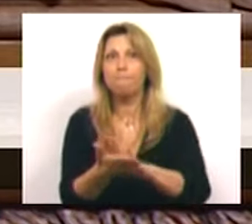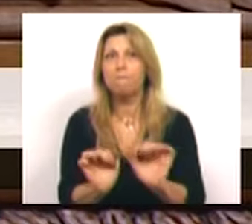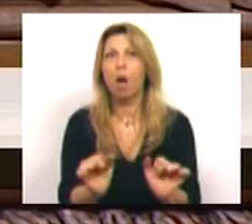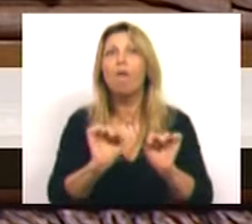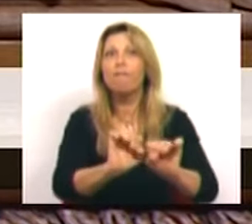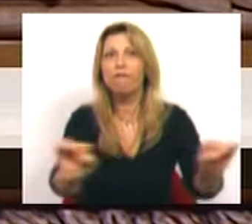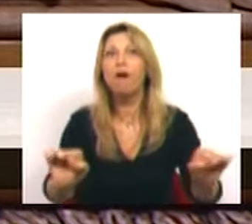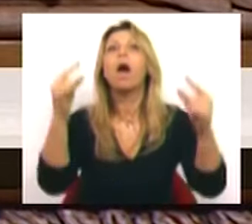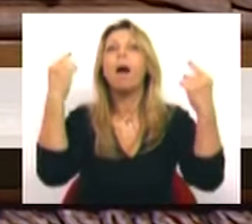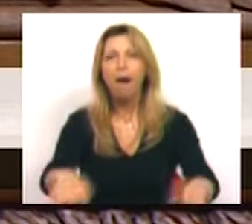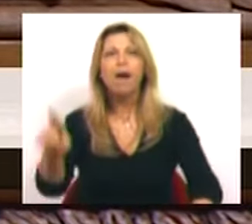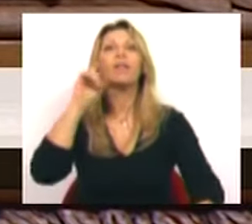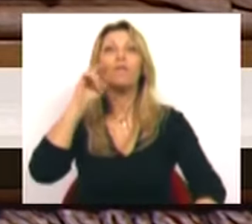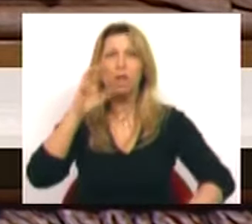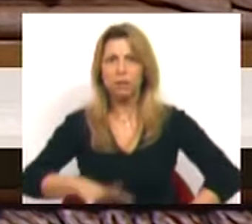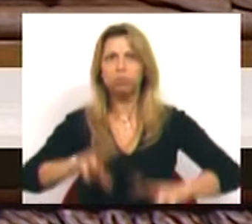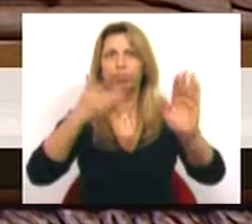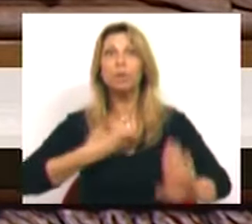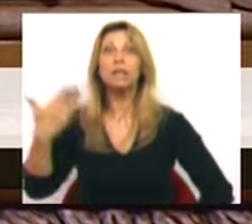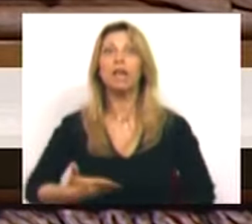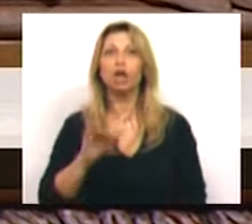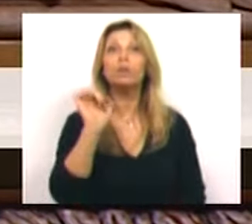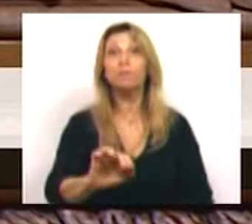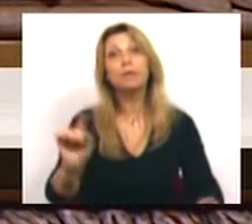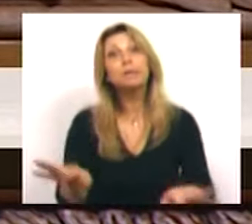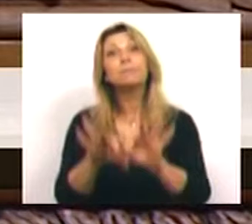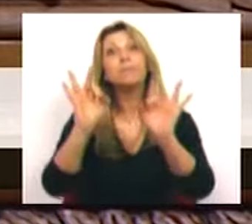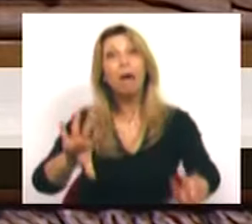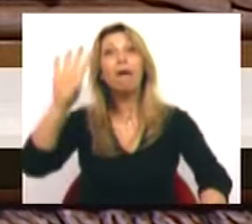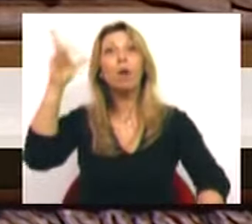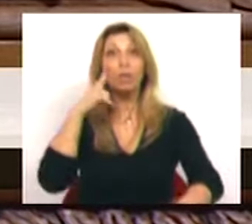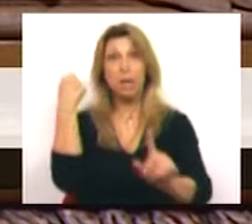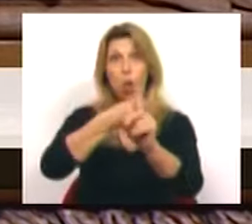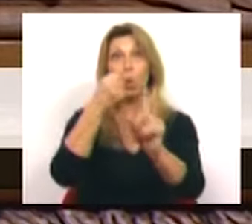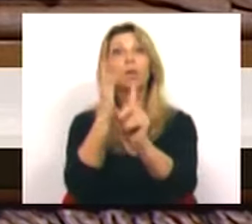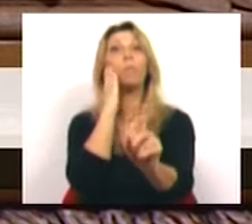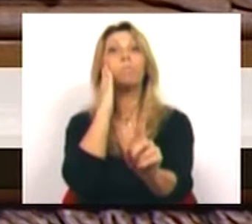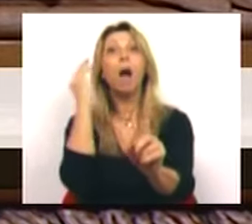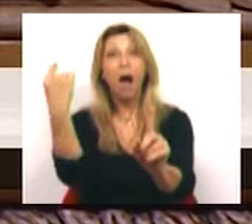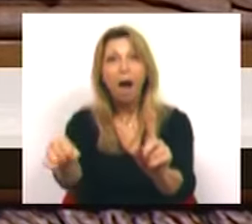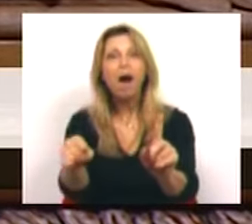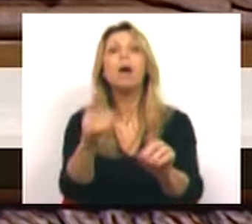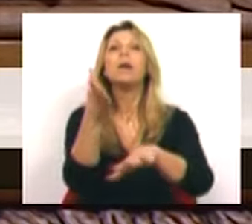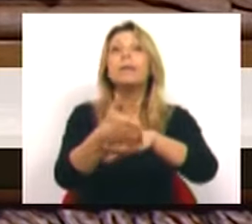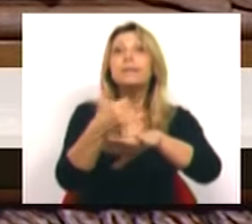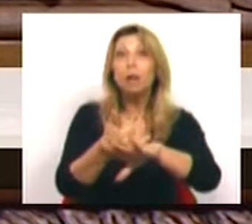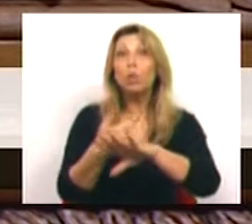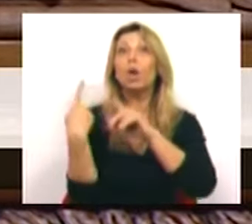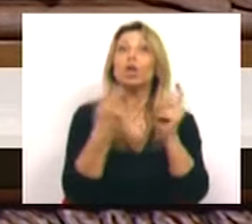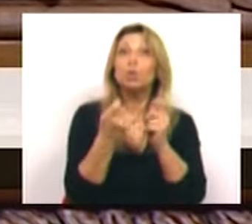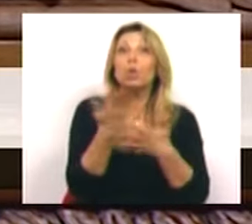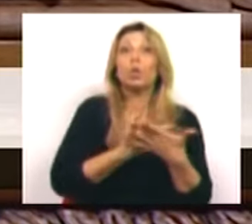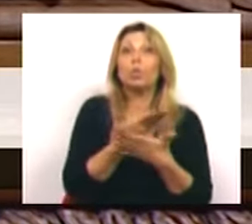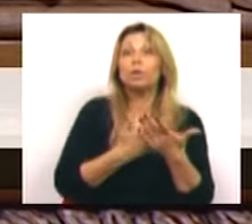e progresso dos seus direitos, como está a acontecer com a luta em curso, seja nos setores onde se discute a negociação